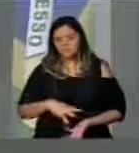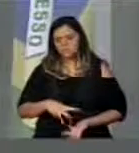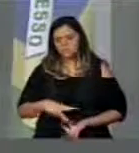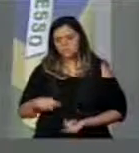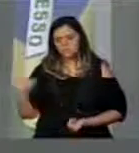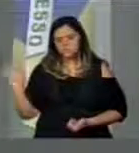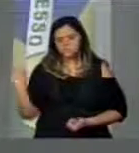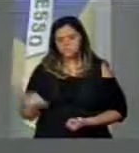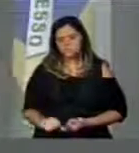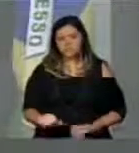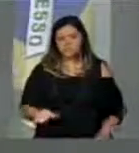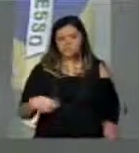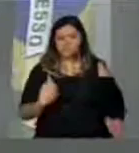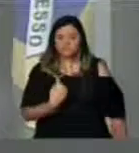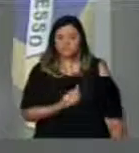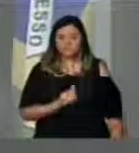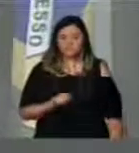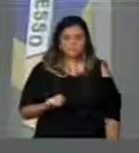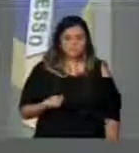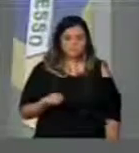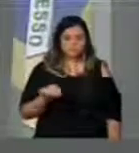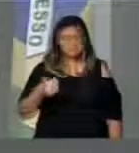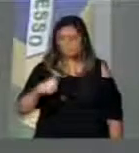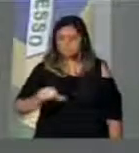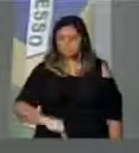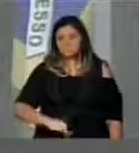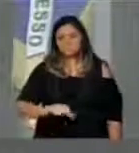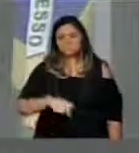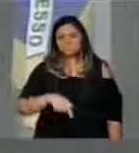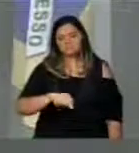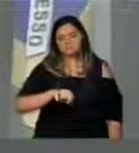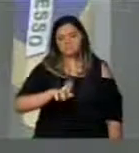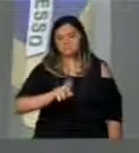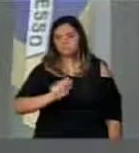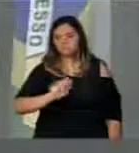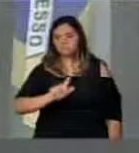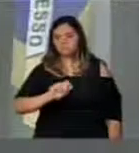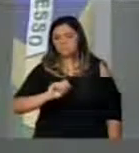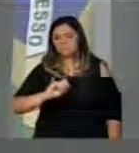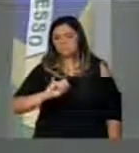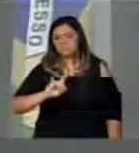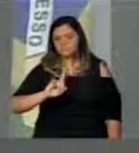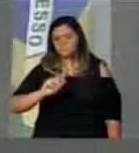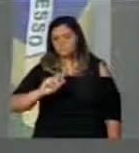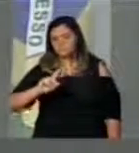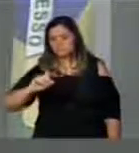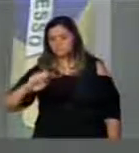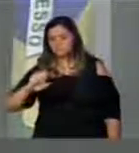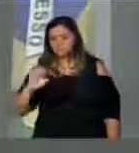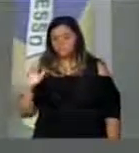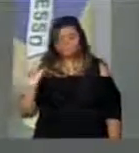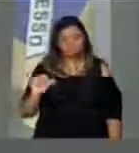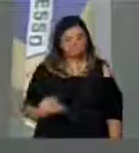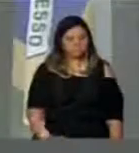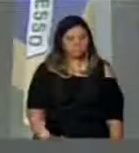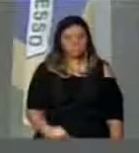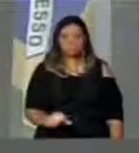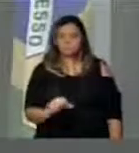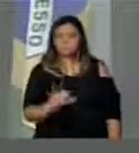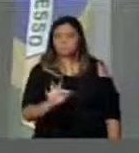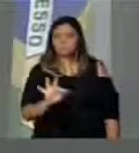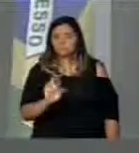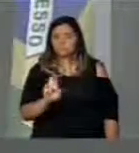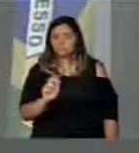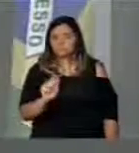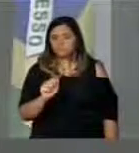uma má qualidade seja na educação seja na saúde seja na segurança cega no transporte e todos os segmentos